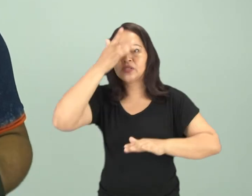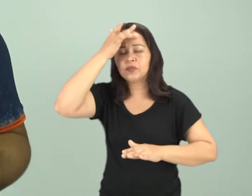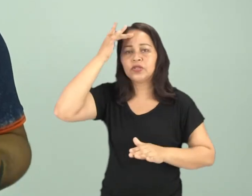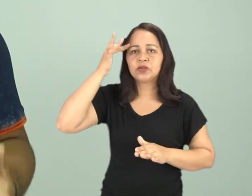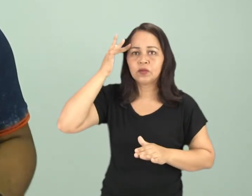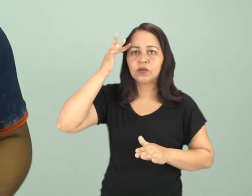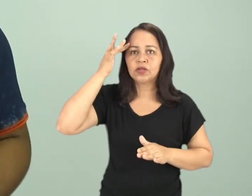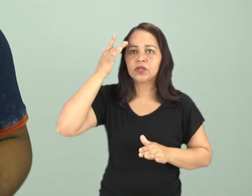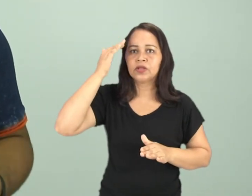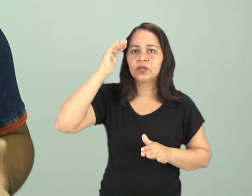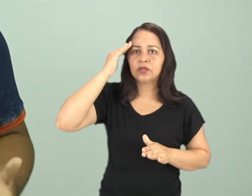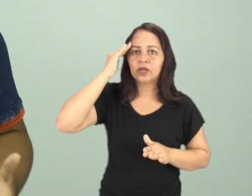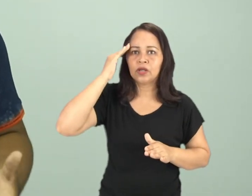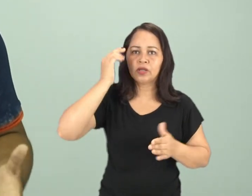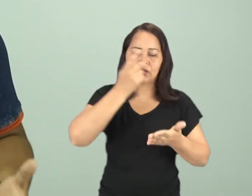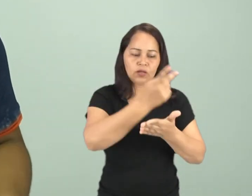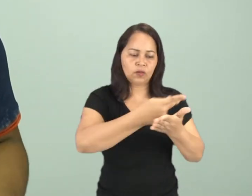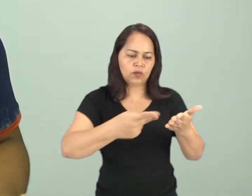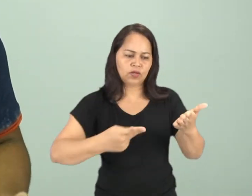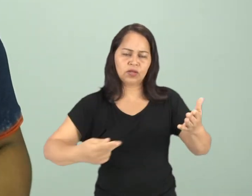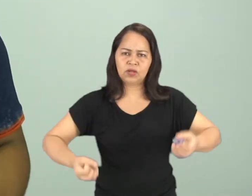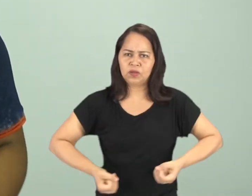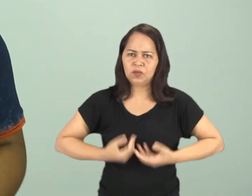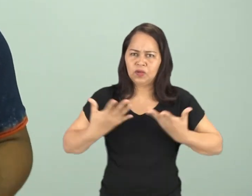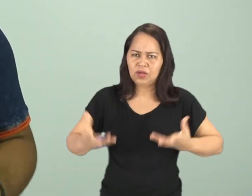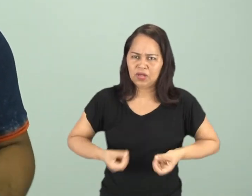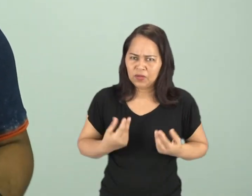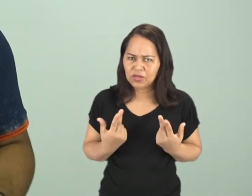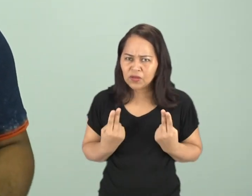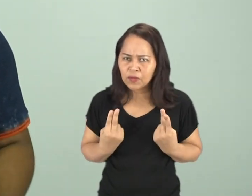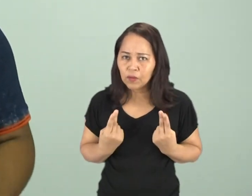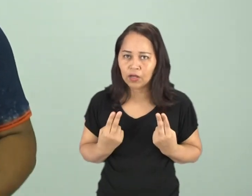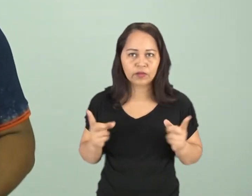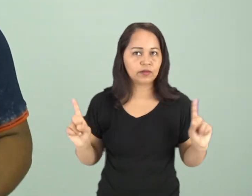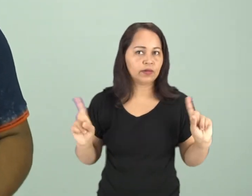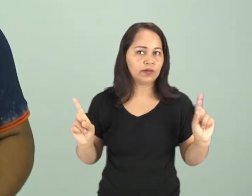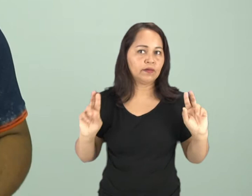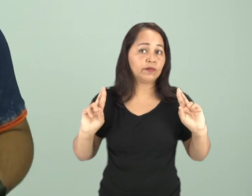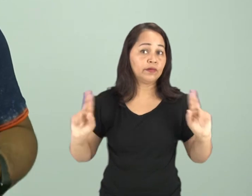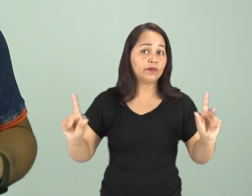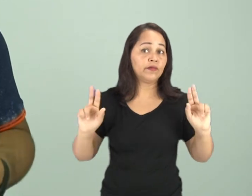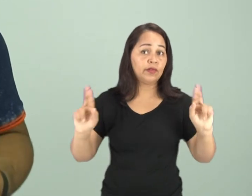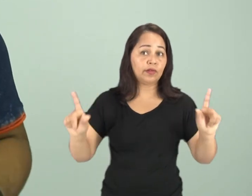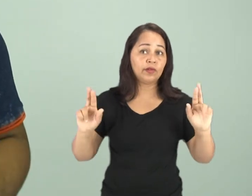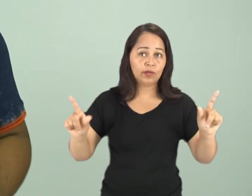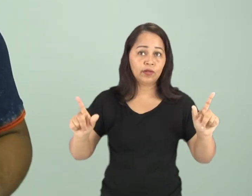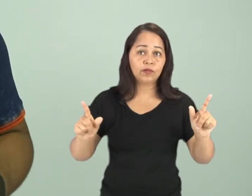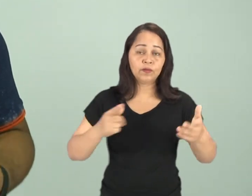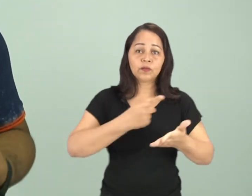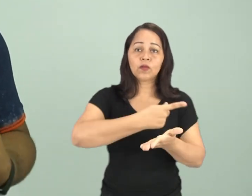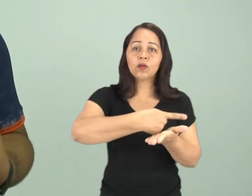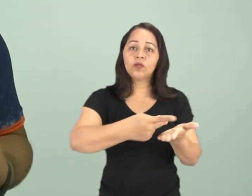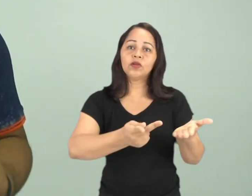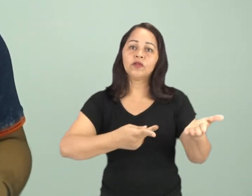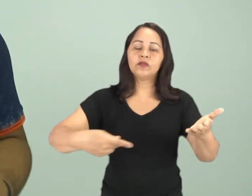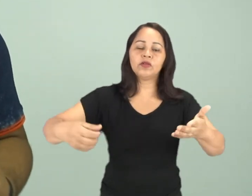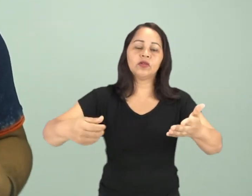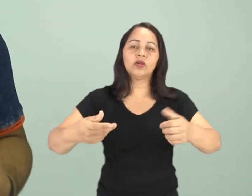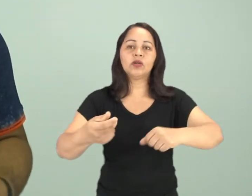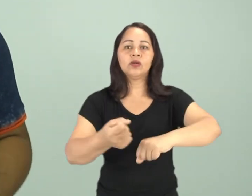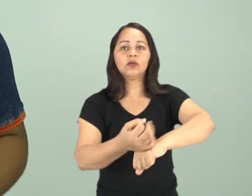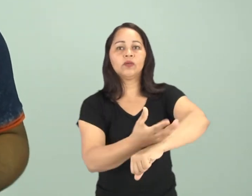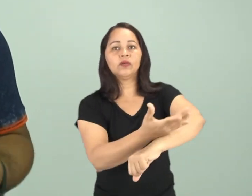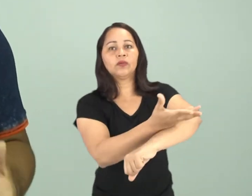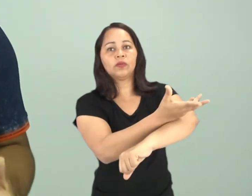eles tendem a tratar poema e poesia como sinônimos, e elas não são, tá bom? A poesia tem a ver com a sensação, com o